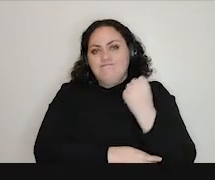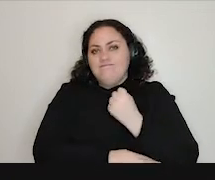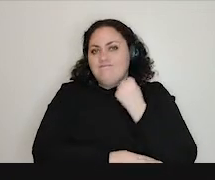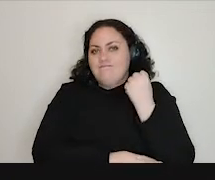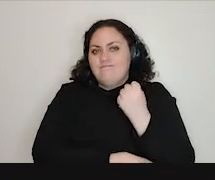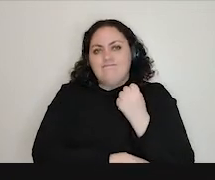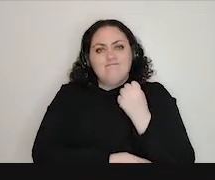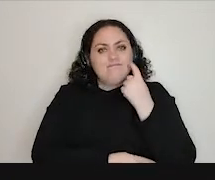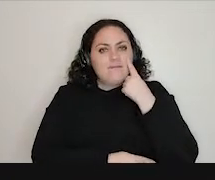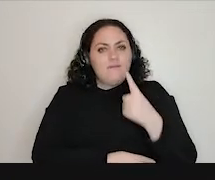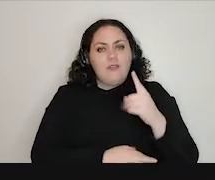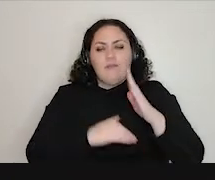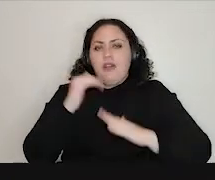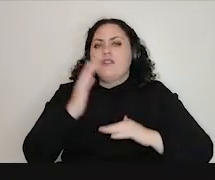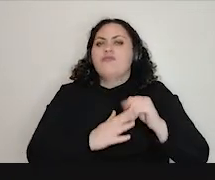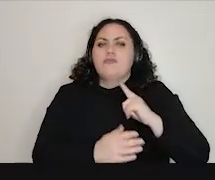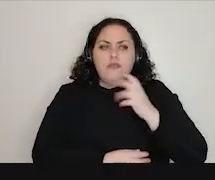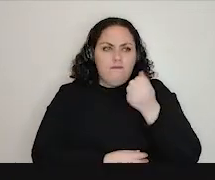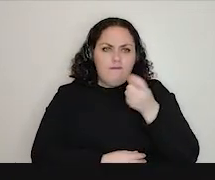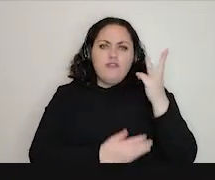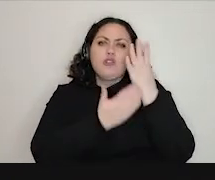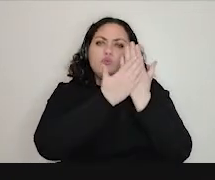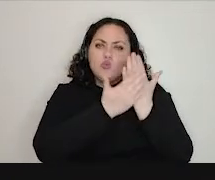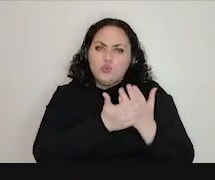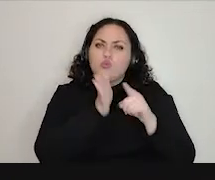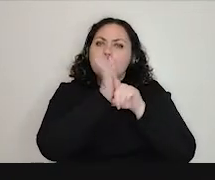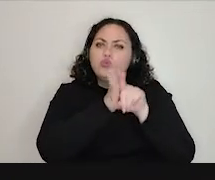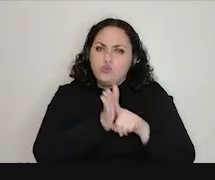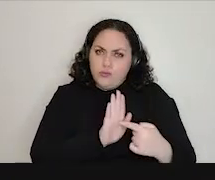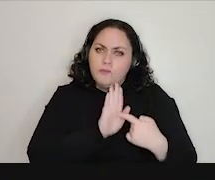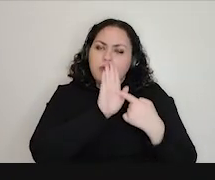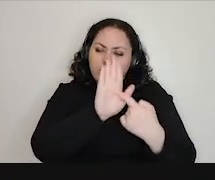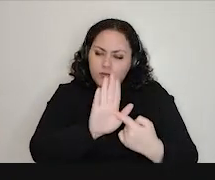E tem muitos estudos que já estão abordando isso, tá, Desirê?